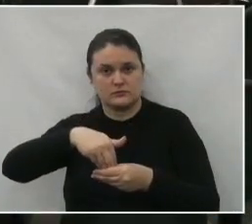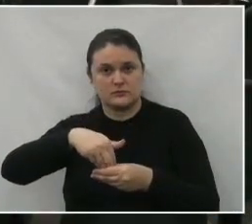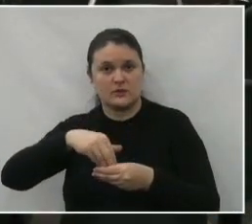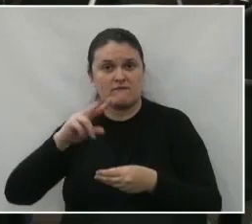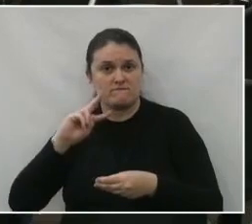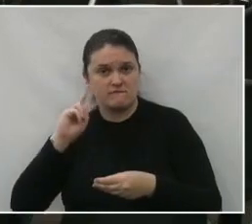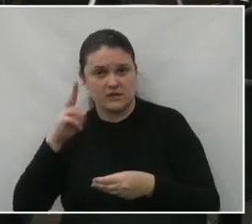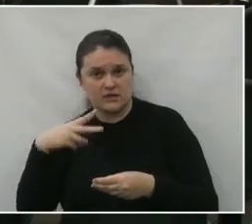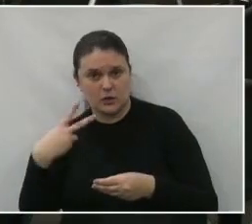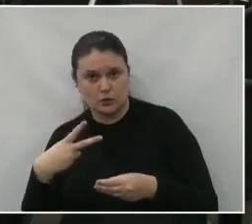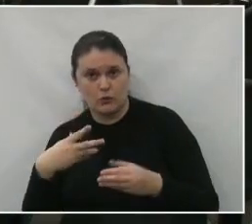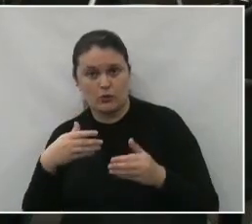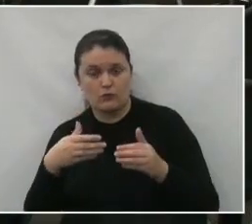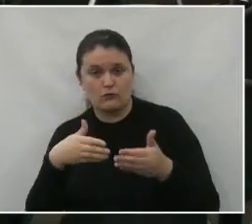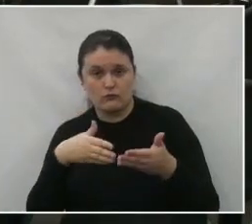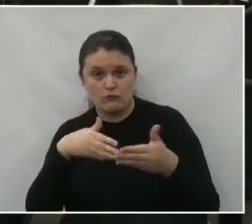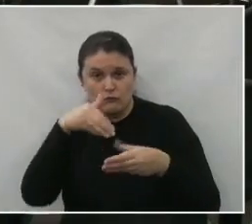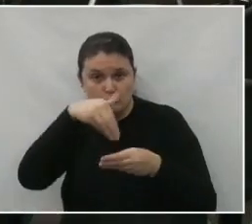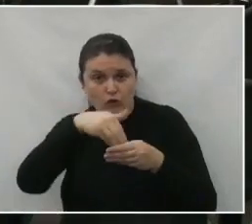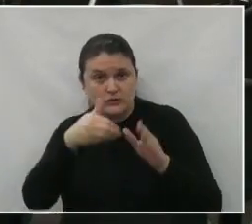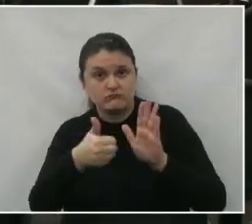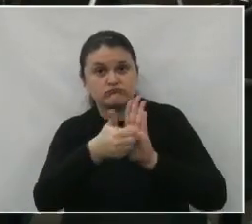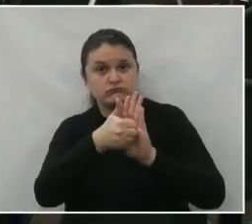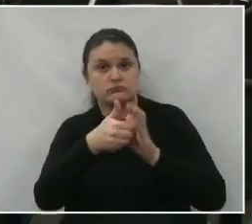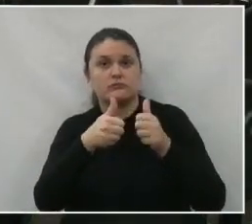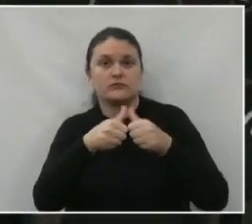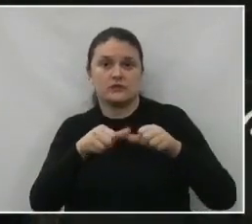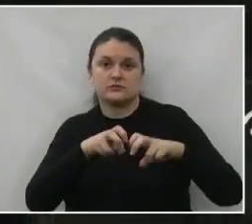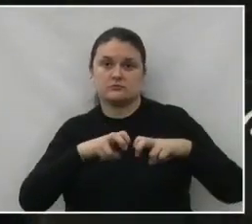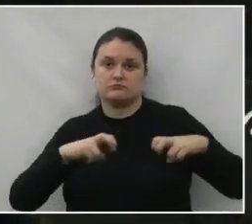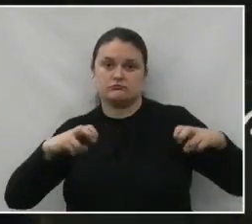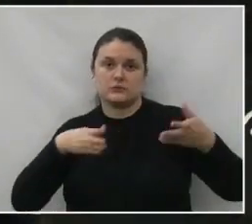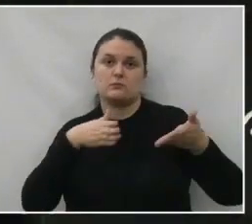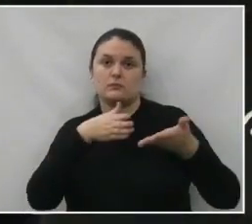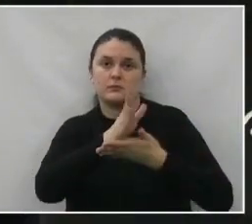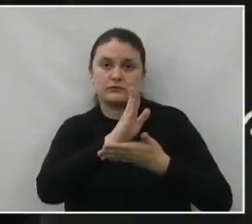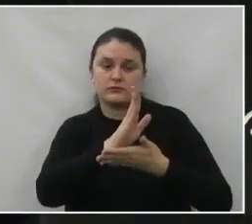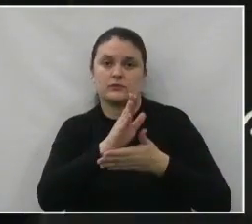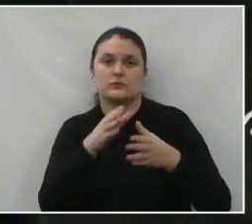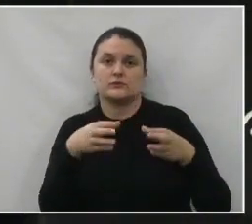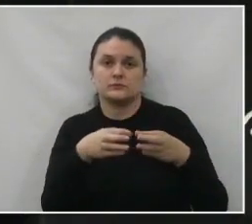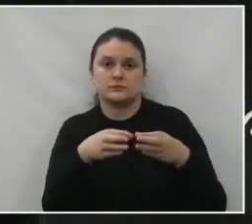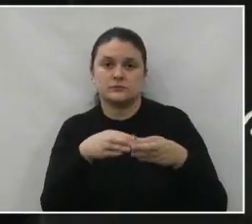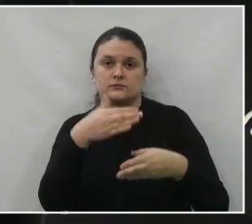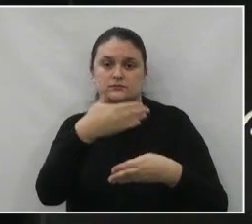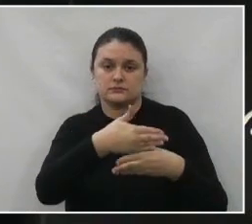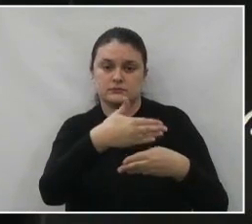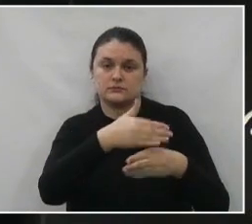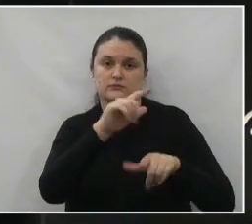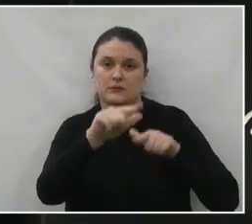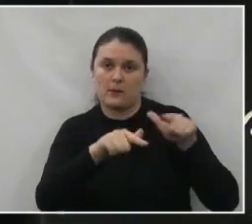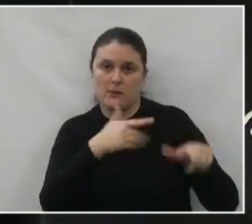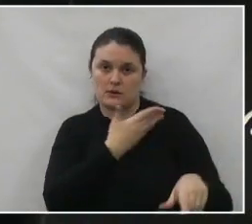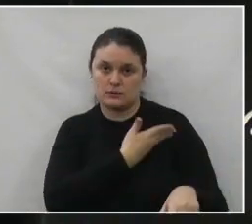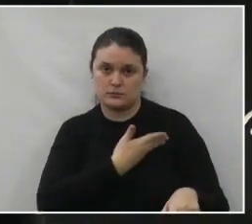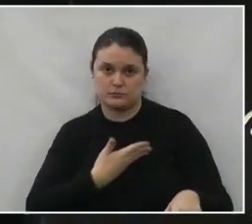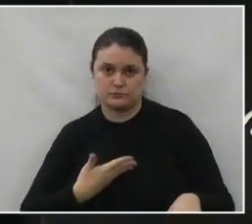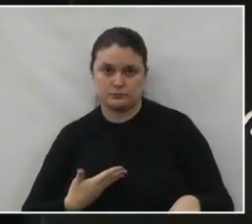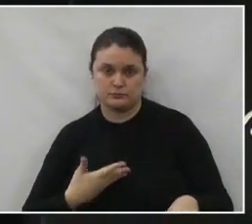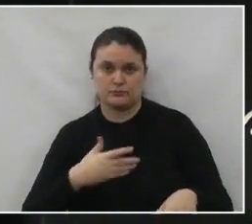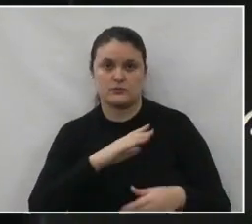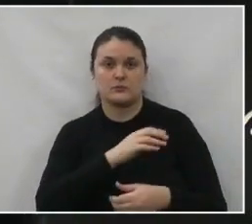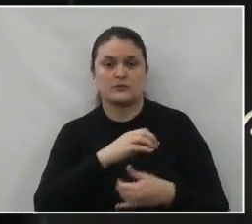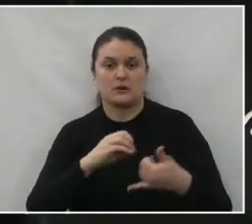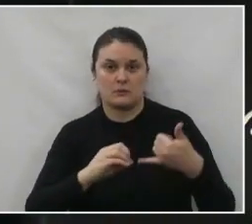votação, senhores vereadores que aprovam, permaneçam como estão. Aprovado o parecer fundamentado da Comissão de Obras, Serviços Públicos,